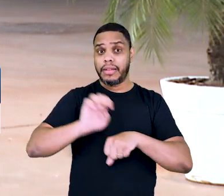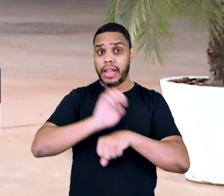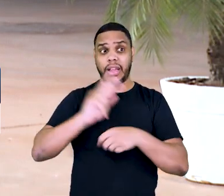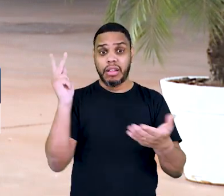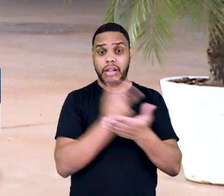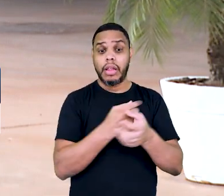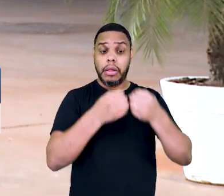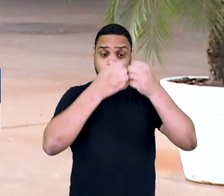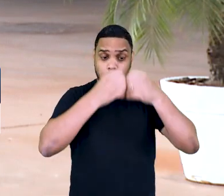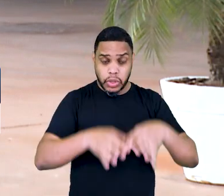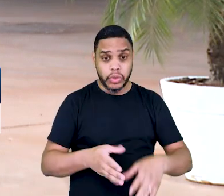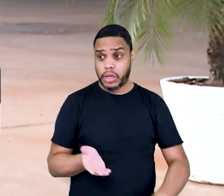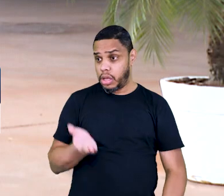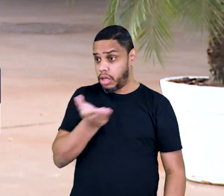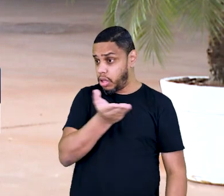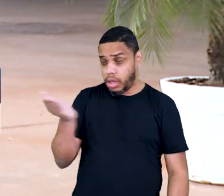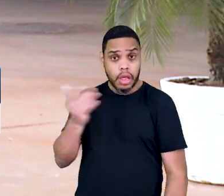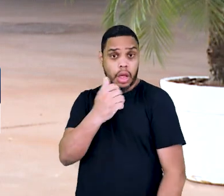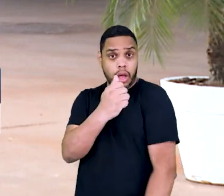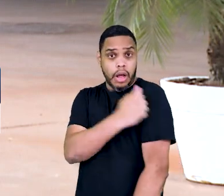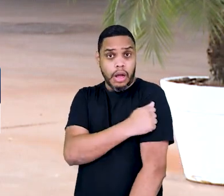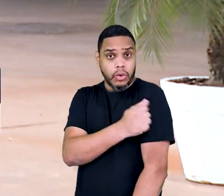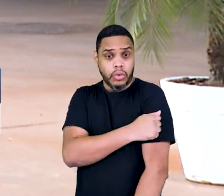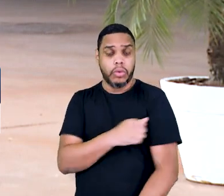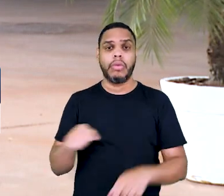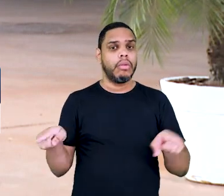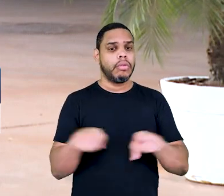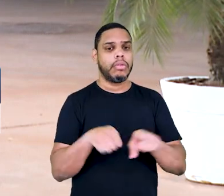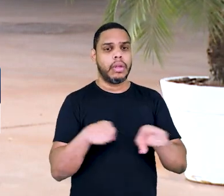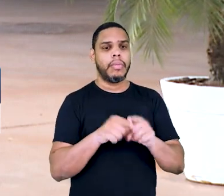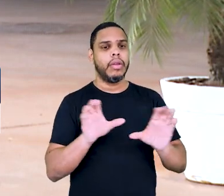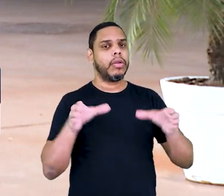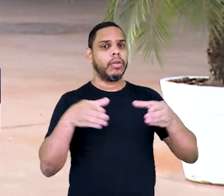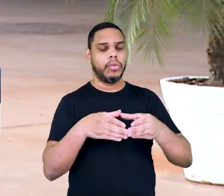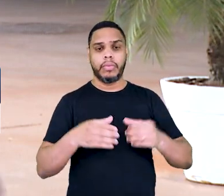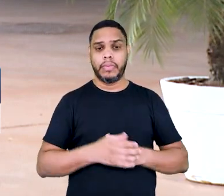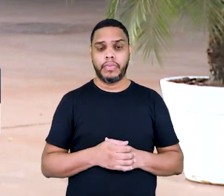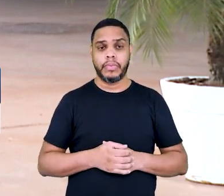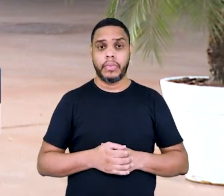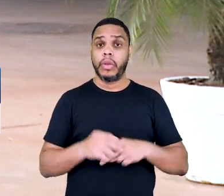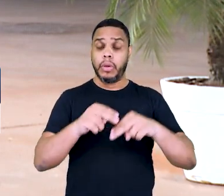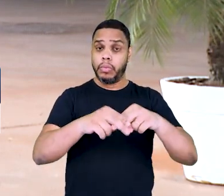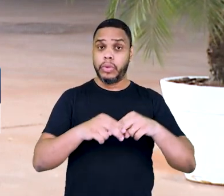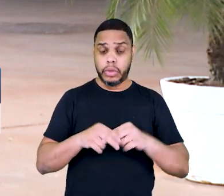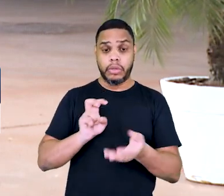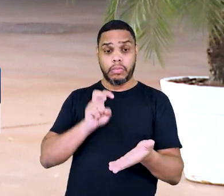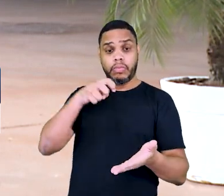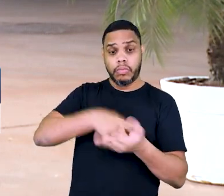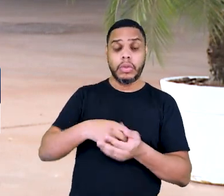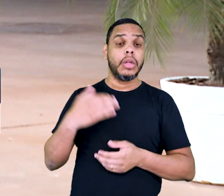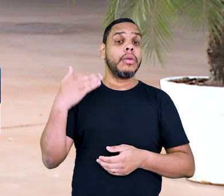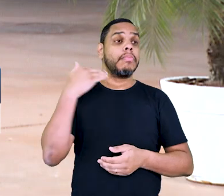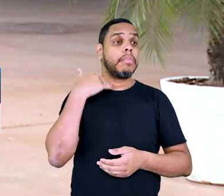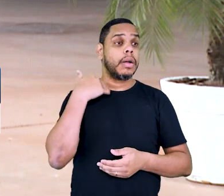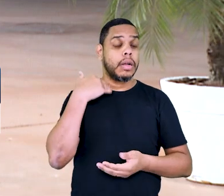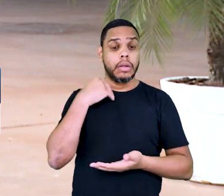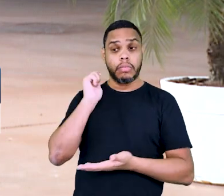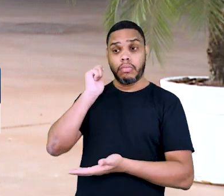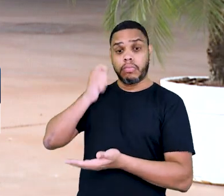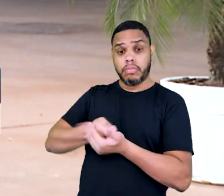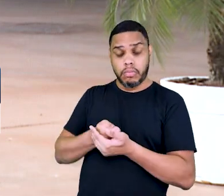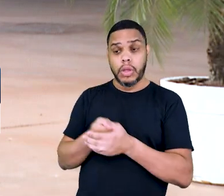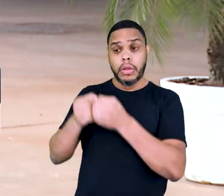prejudicando tanto os estudantes quanto a coletividade. Por isso, condenou o banco a pagar indenização por dano